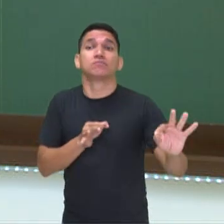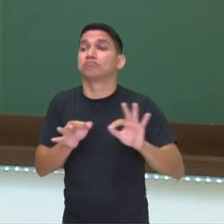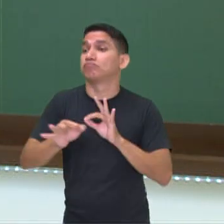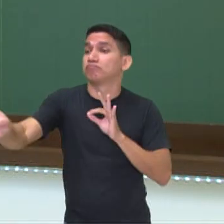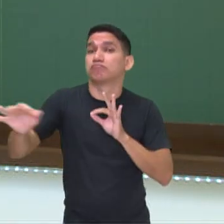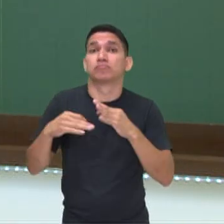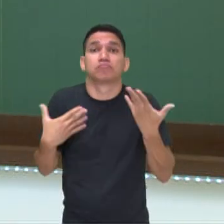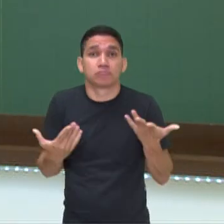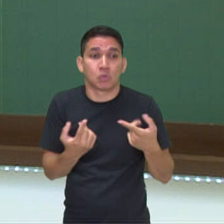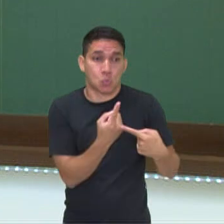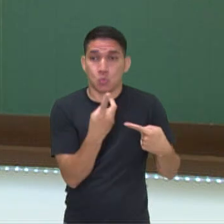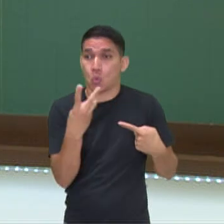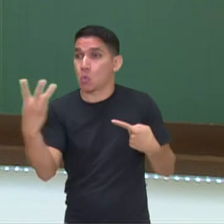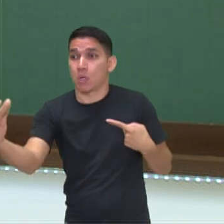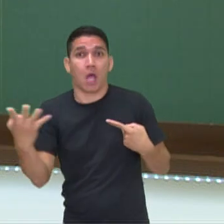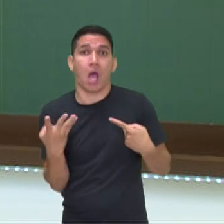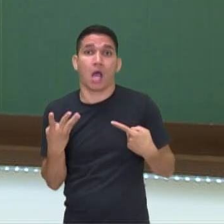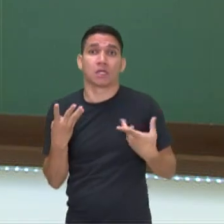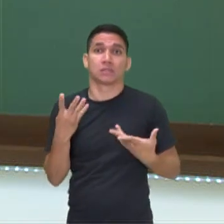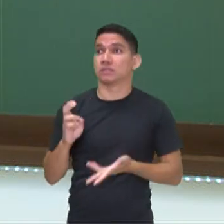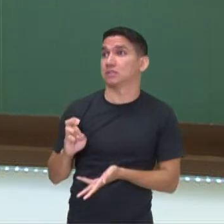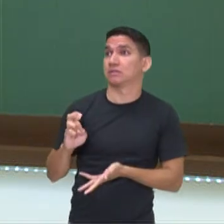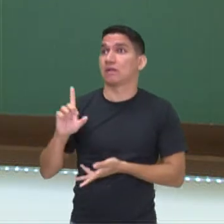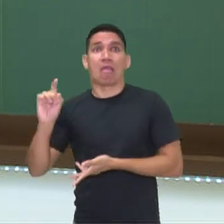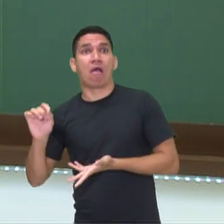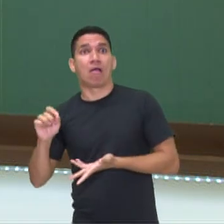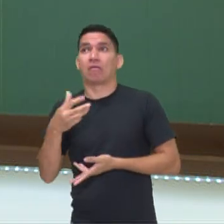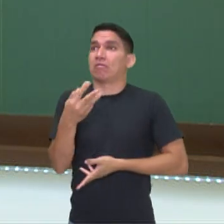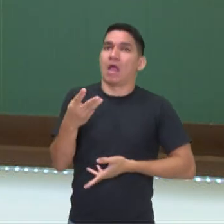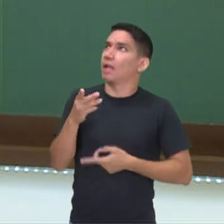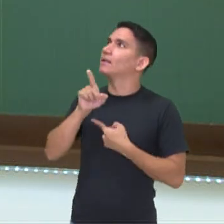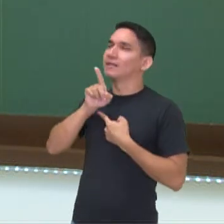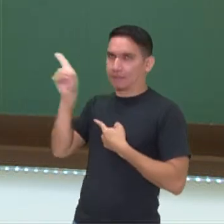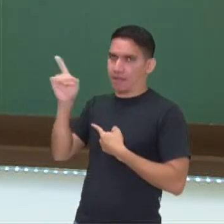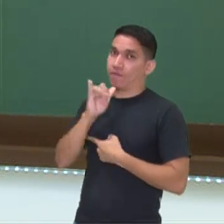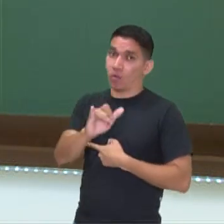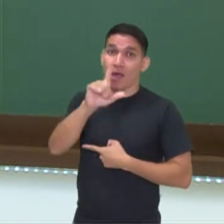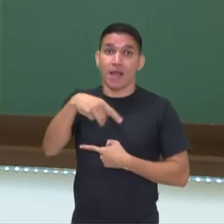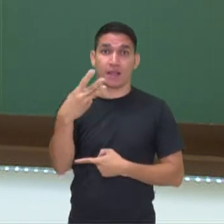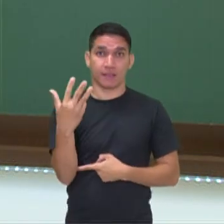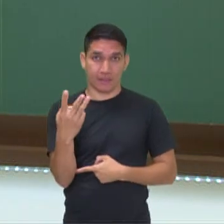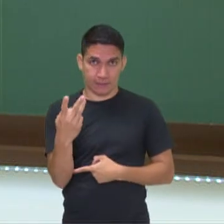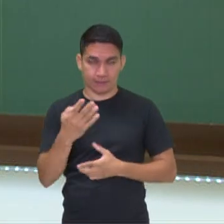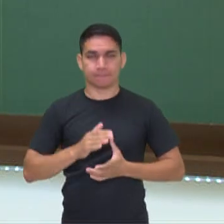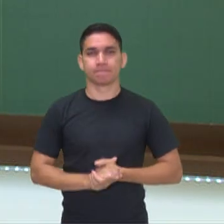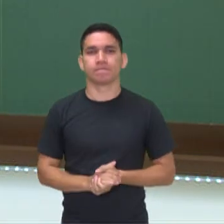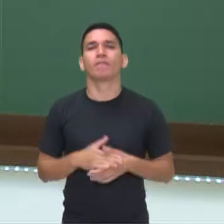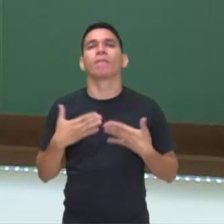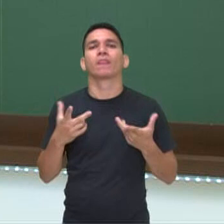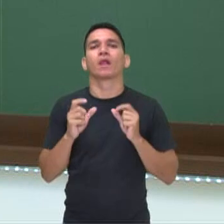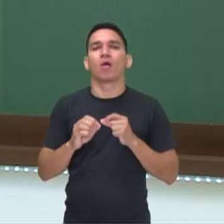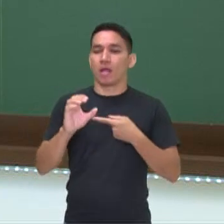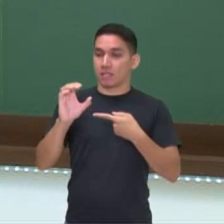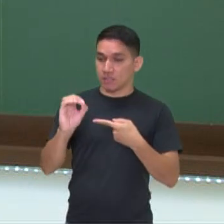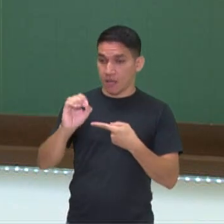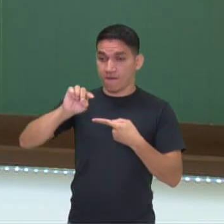vai ser 1, 2, 3, 4, 5, 10, 13, igual aqui foi solicitado. Então, vai ficar lá,